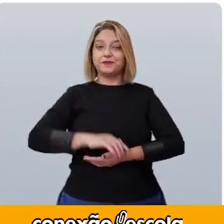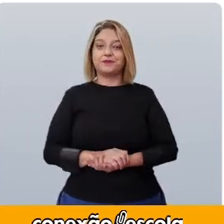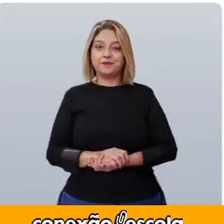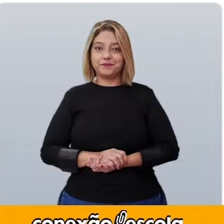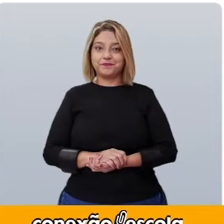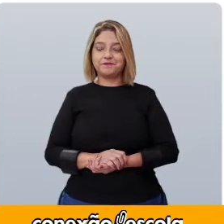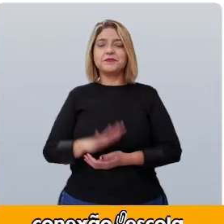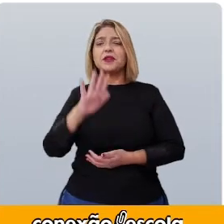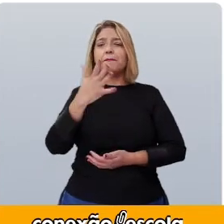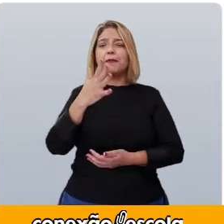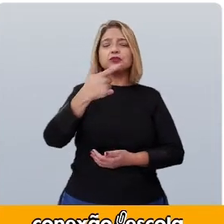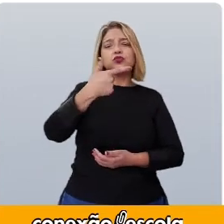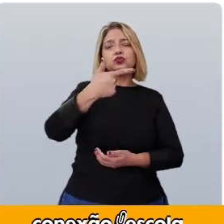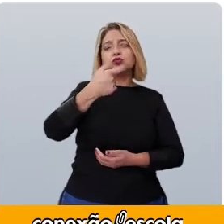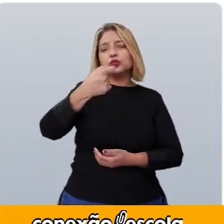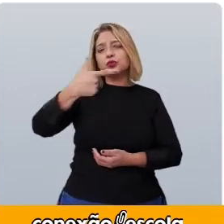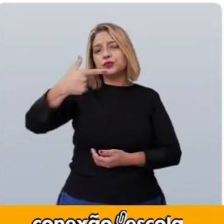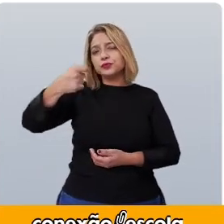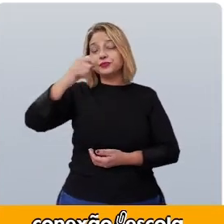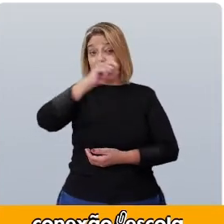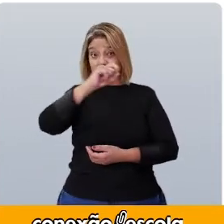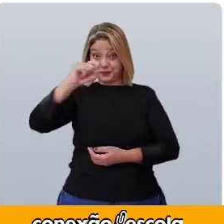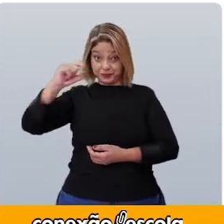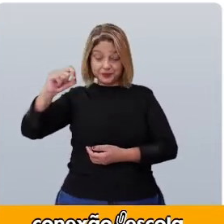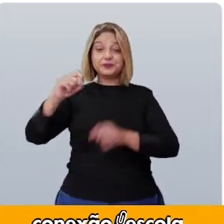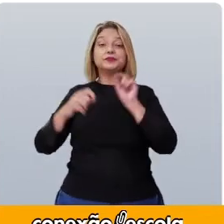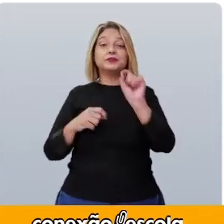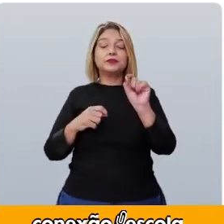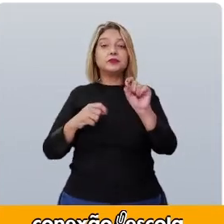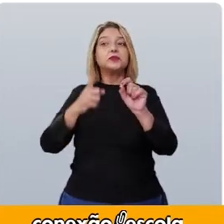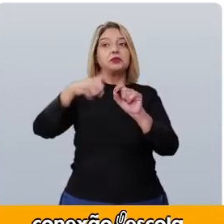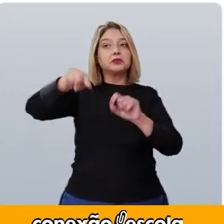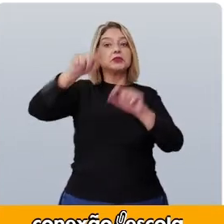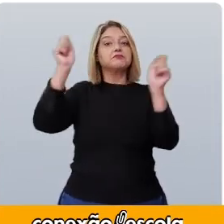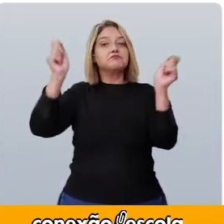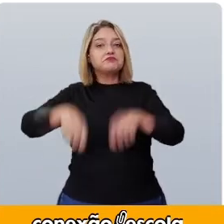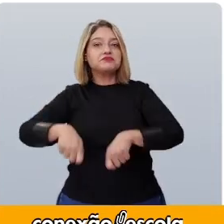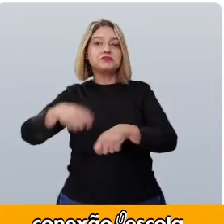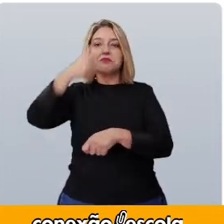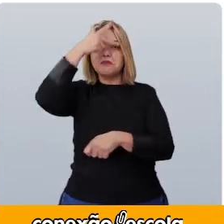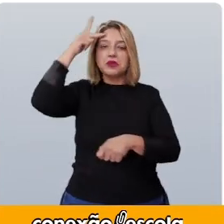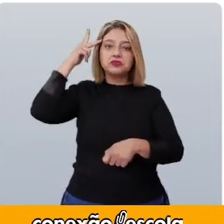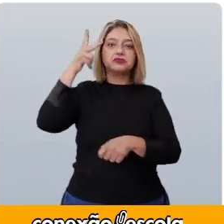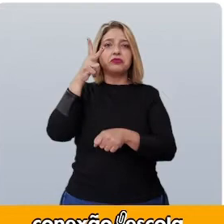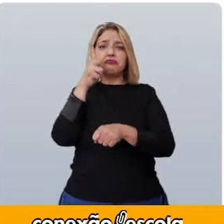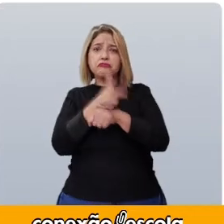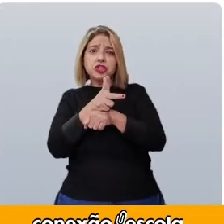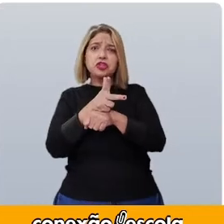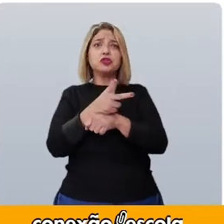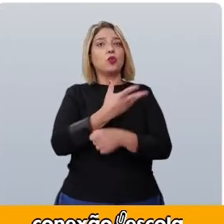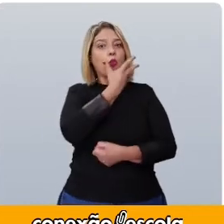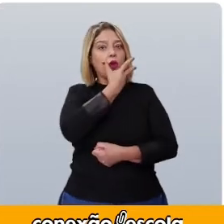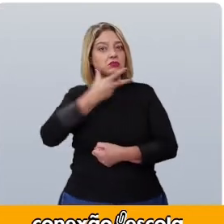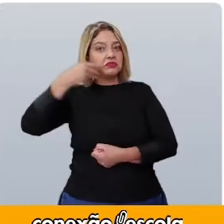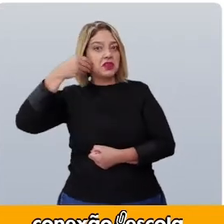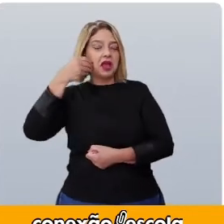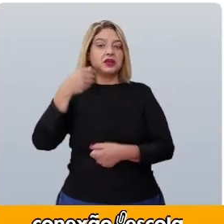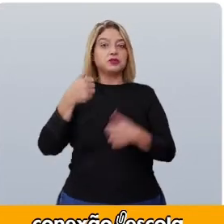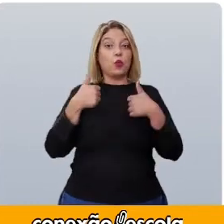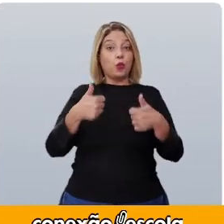dos anos 2000, permite que as pessoas assistam a vídeos de alta qualidade e participem